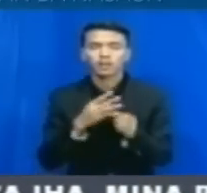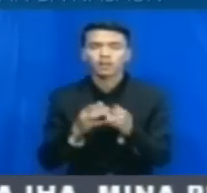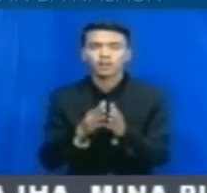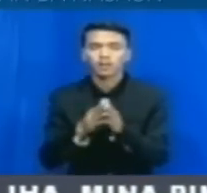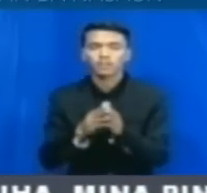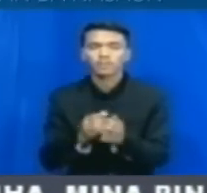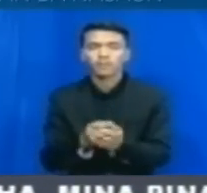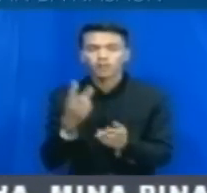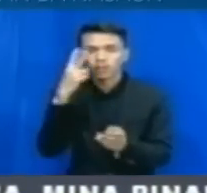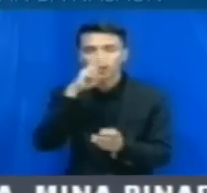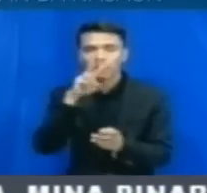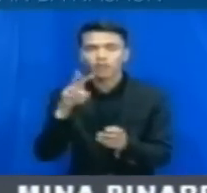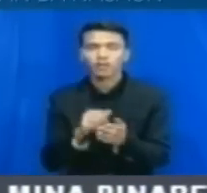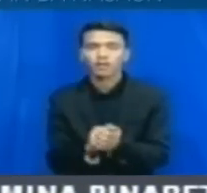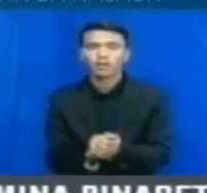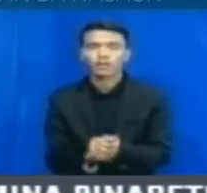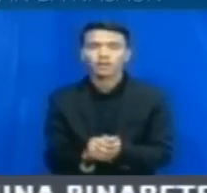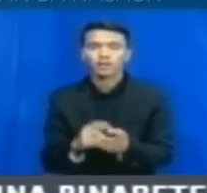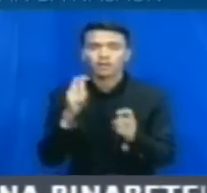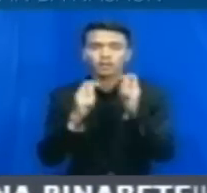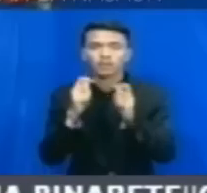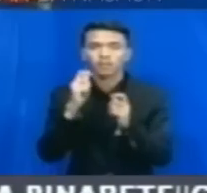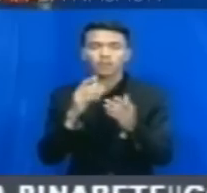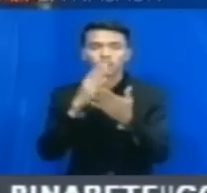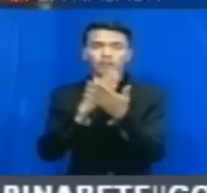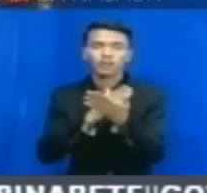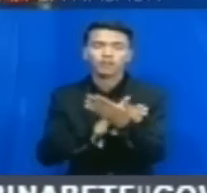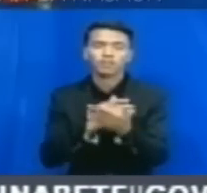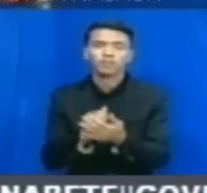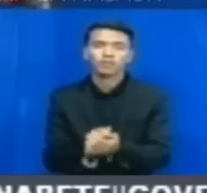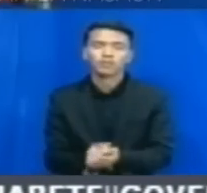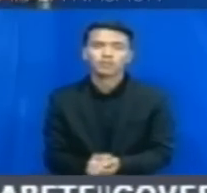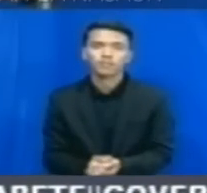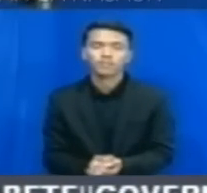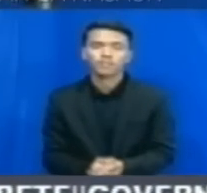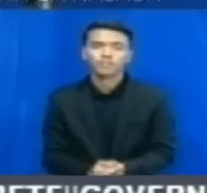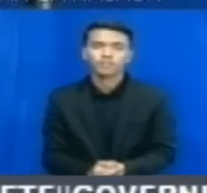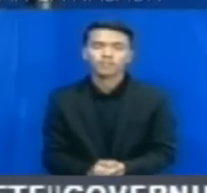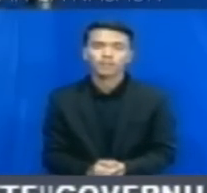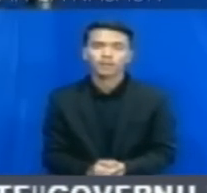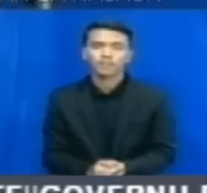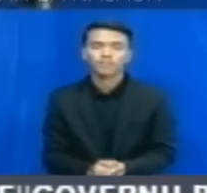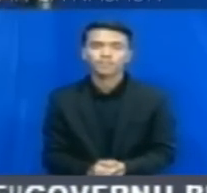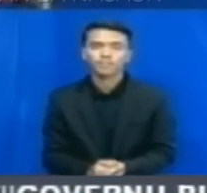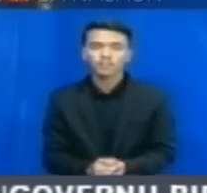descobre ready, maka ita makaburas, tribunal makaburas ela. Concorda kan? Saya mau kuanya